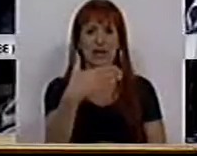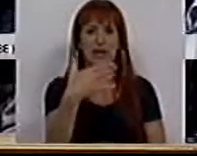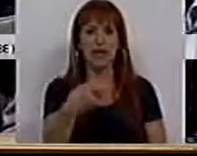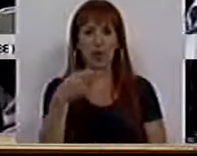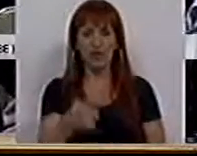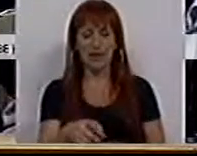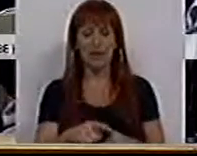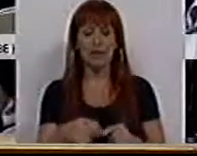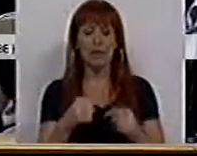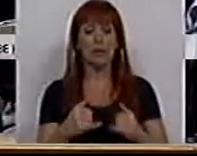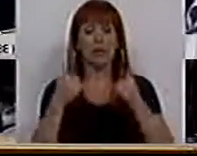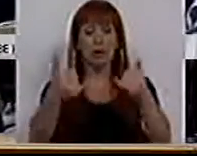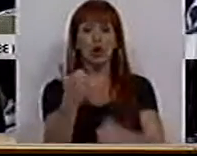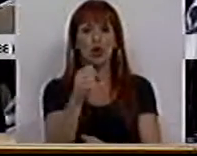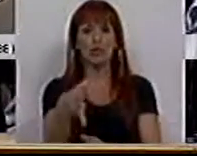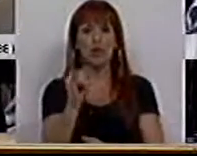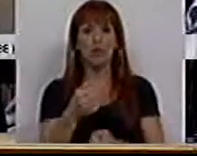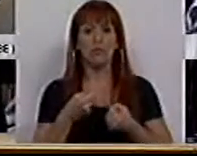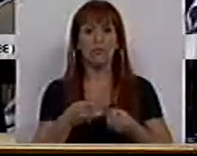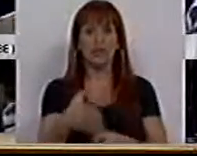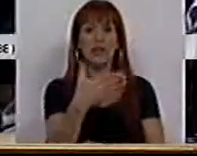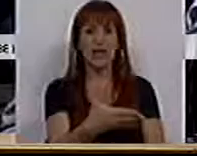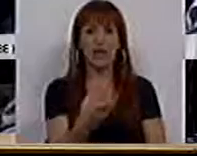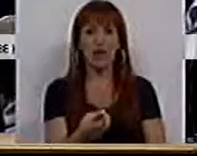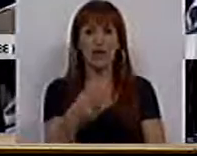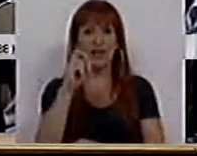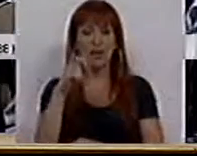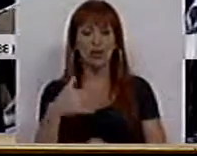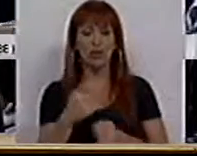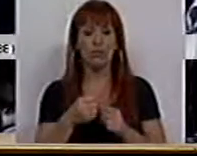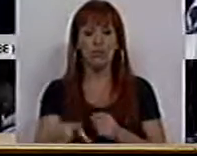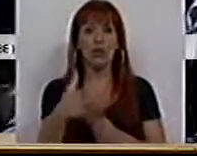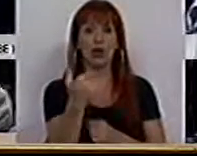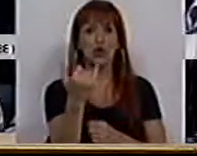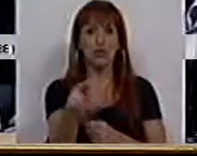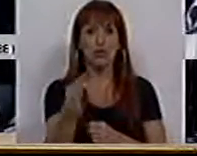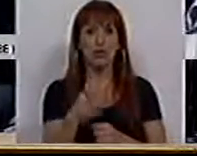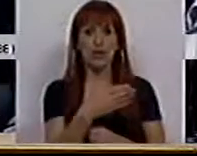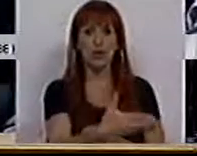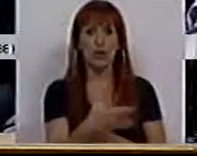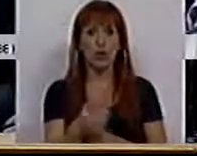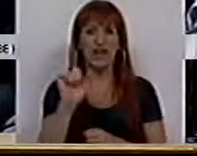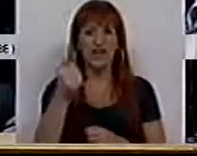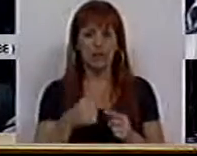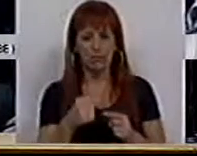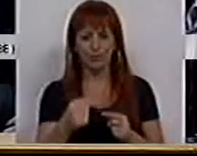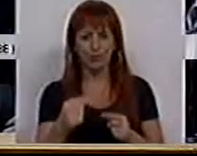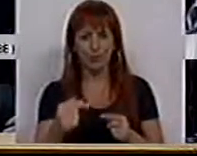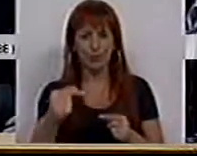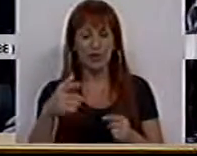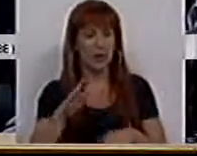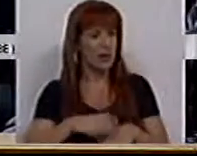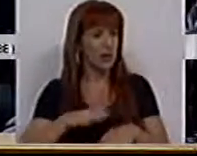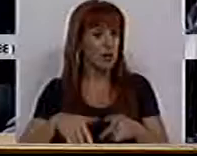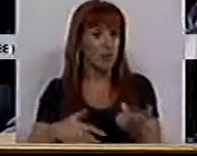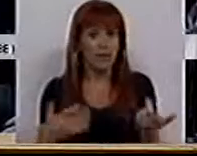190. Em 2012, 193. Em 2014, 195. É